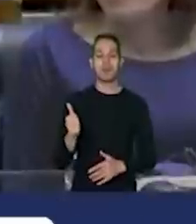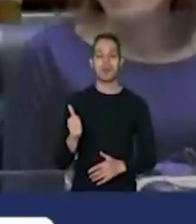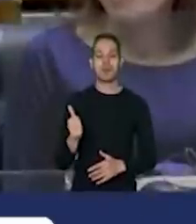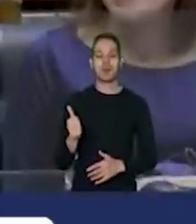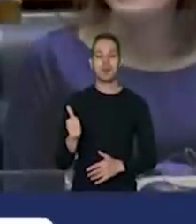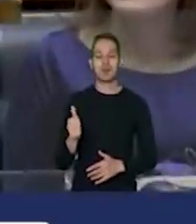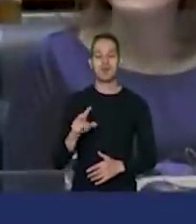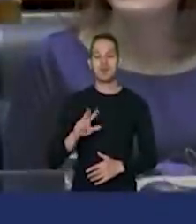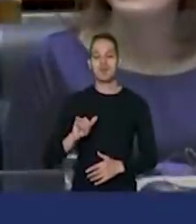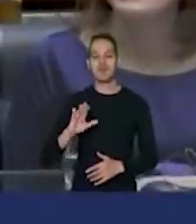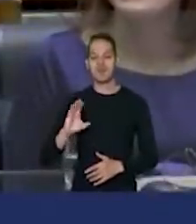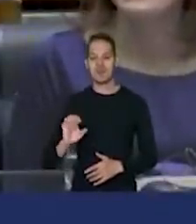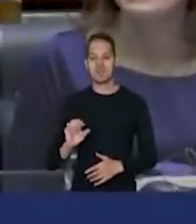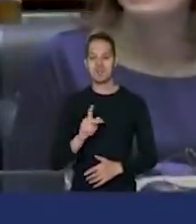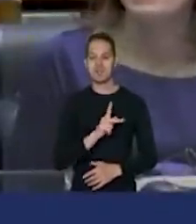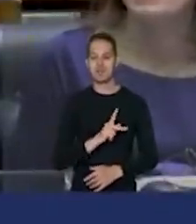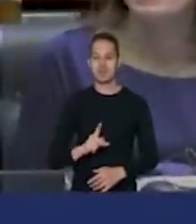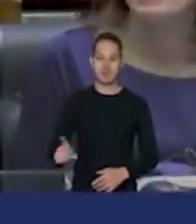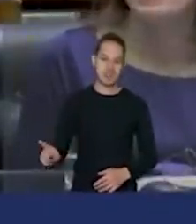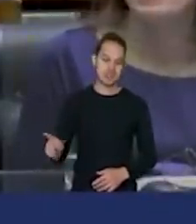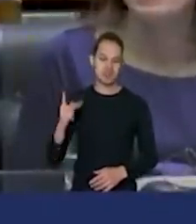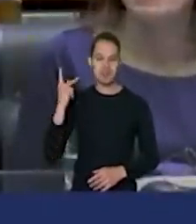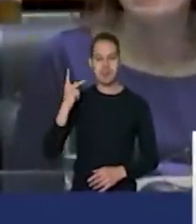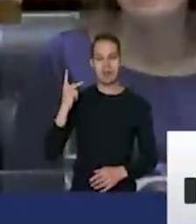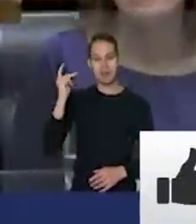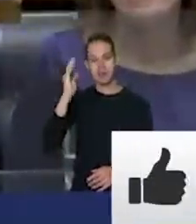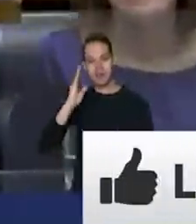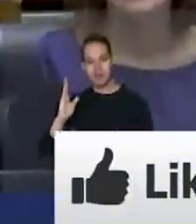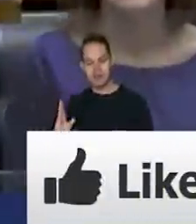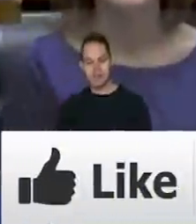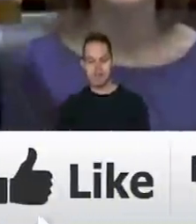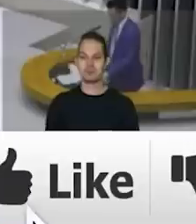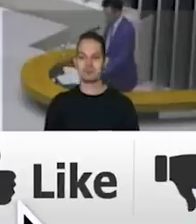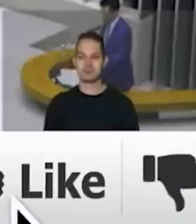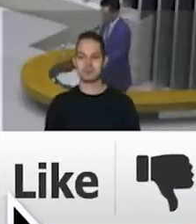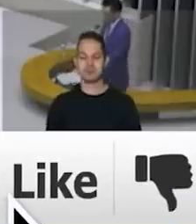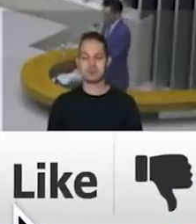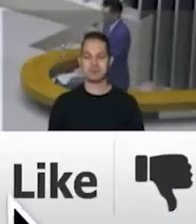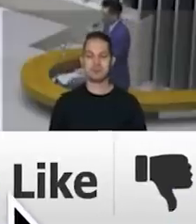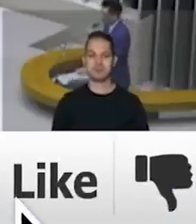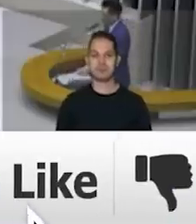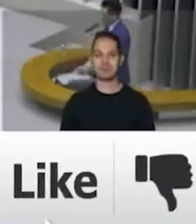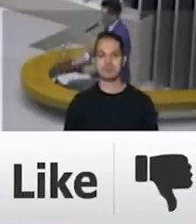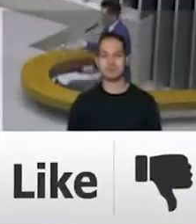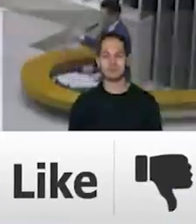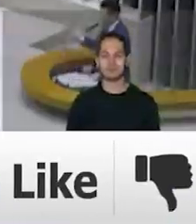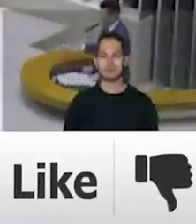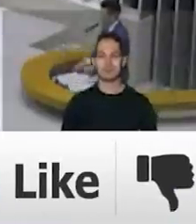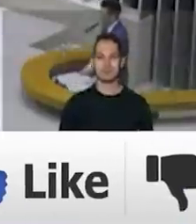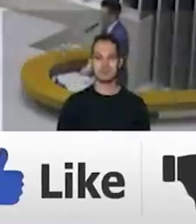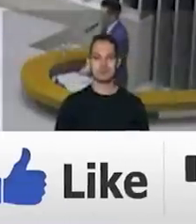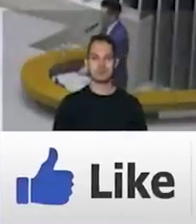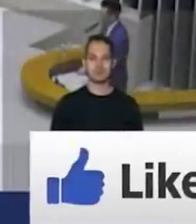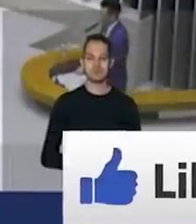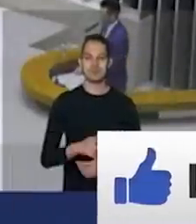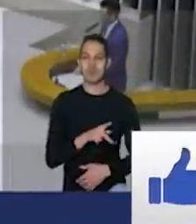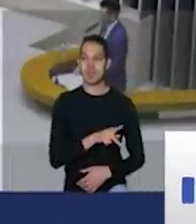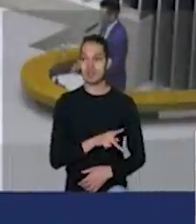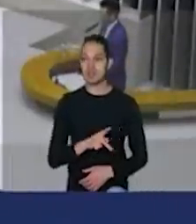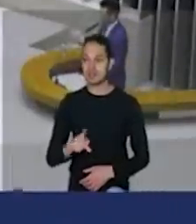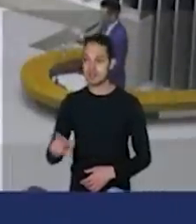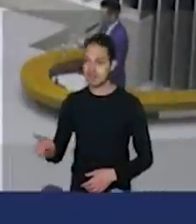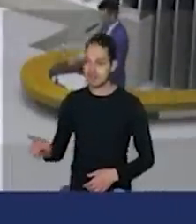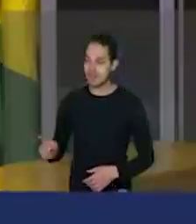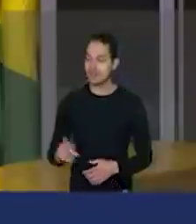presidente do grupo parlamentar o Brasil Japão Deputado Kim kataguiri senhor presidente deputado